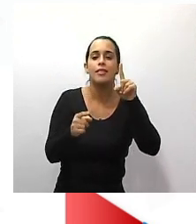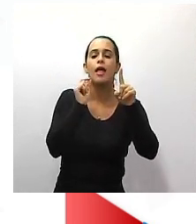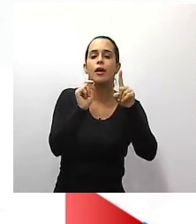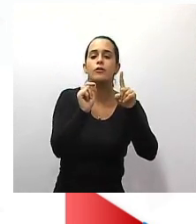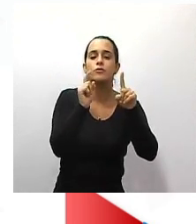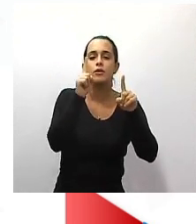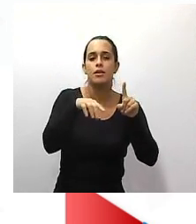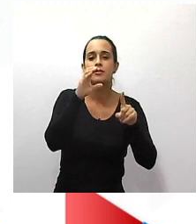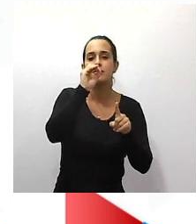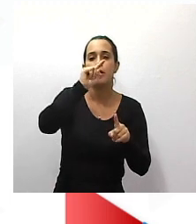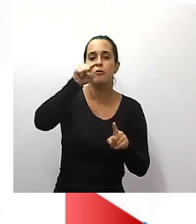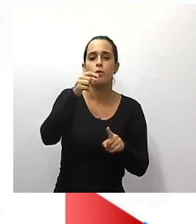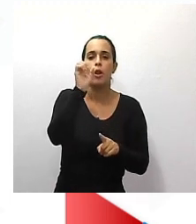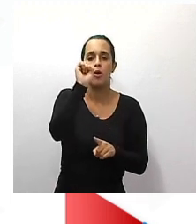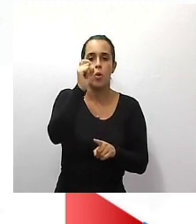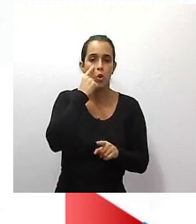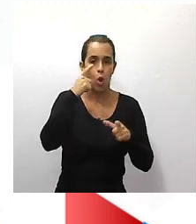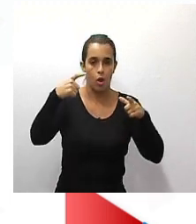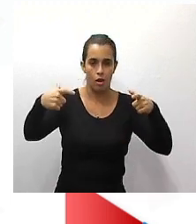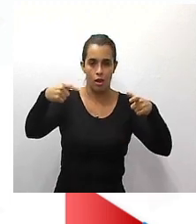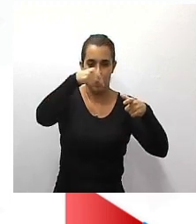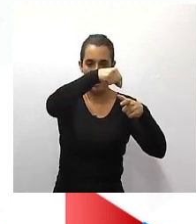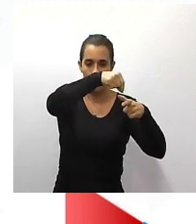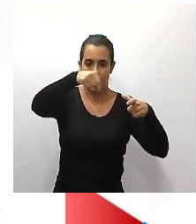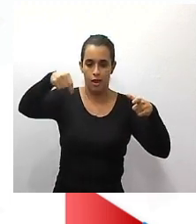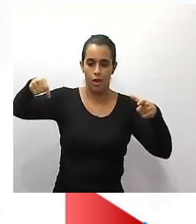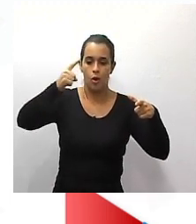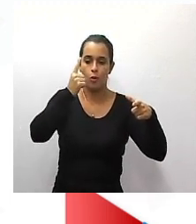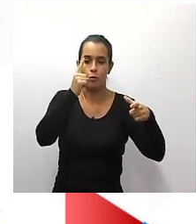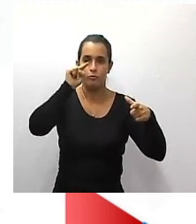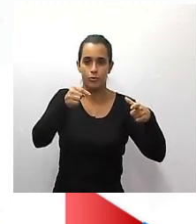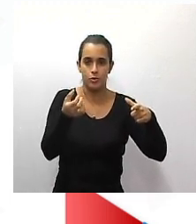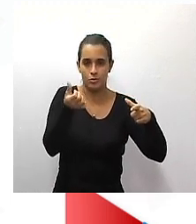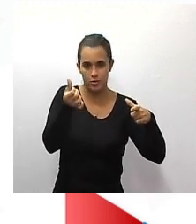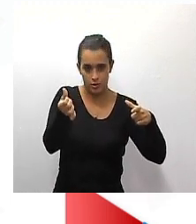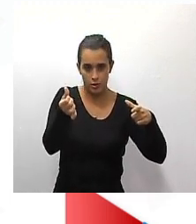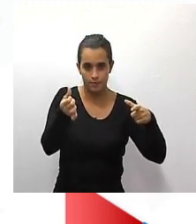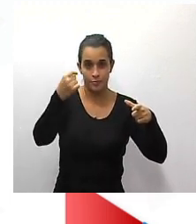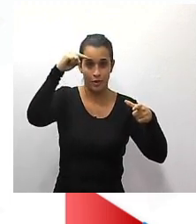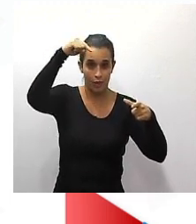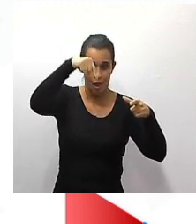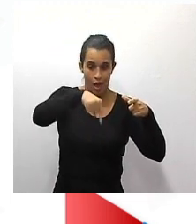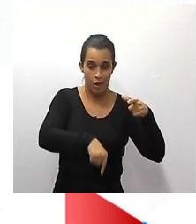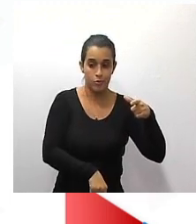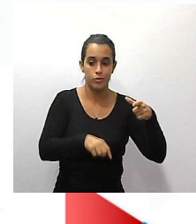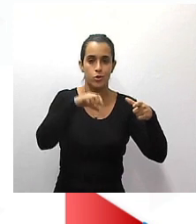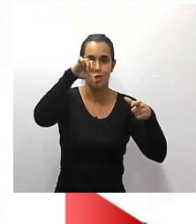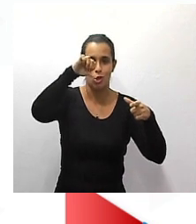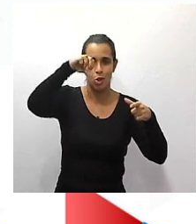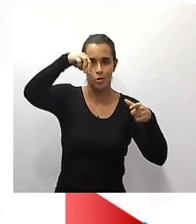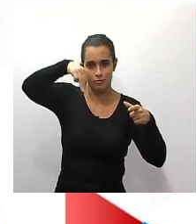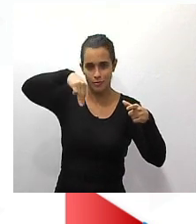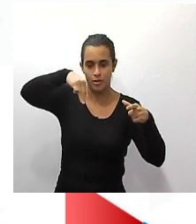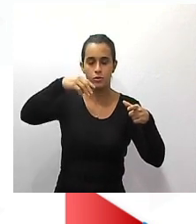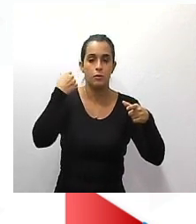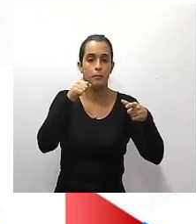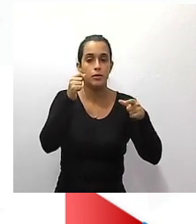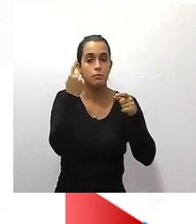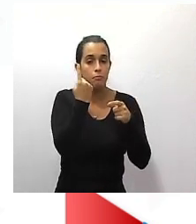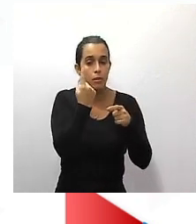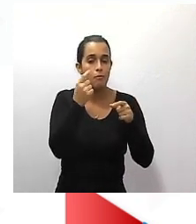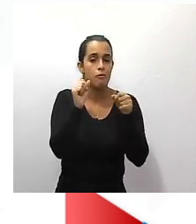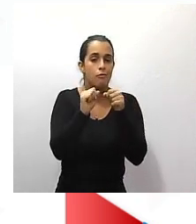com 10 centímetros interno de diâmetro, conforme ilustra a figura aí da canequinha do leite. E é claro que ela tem